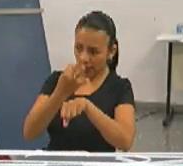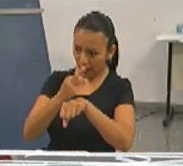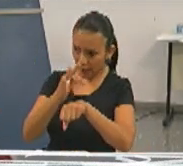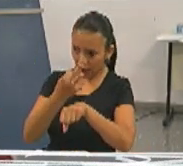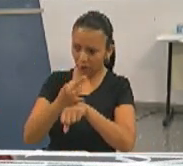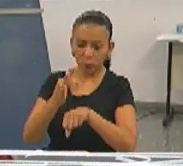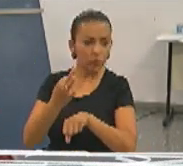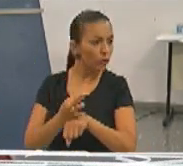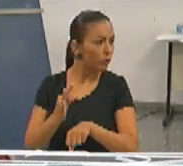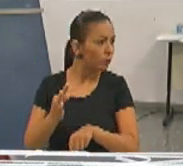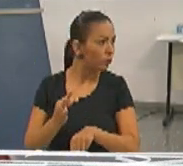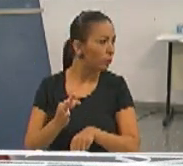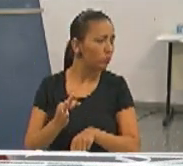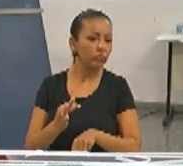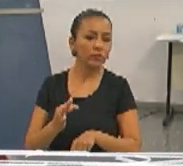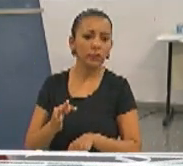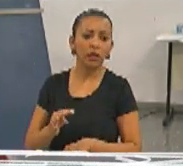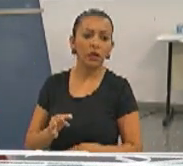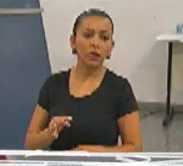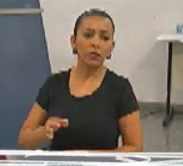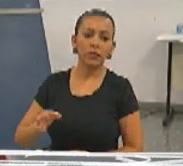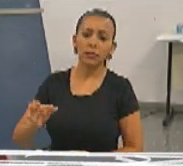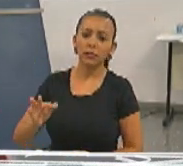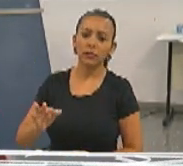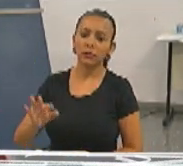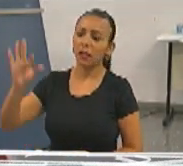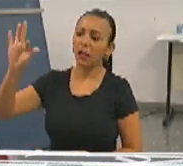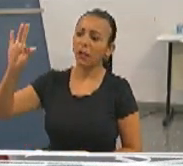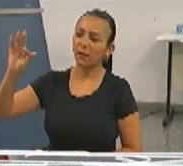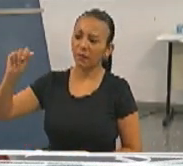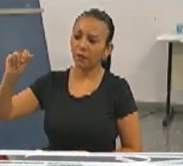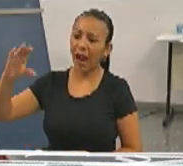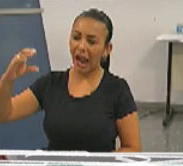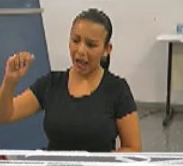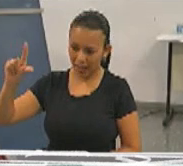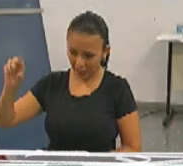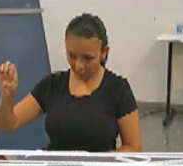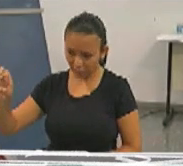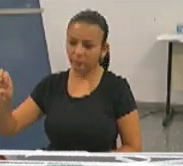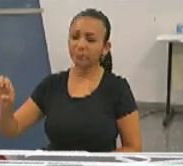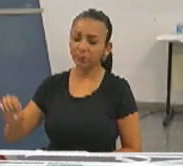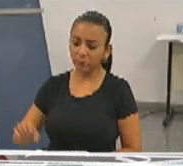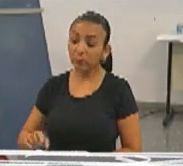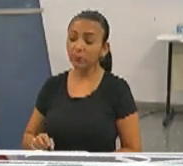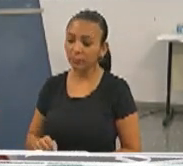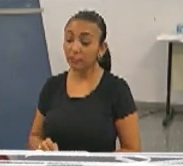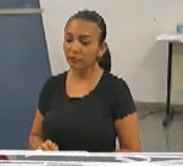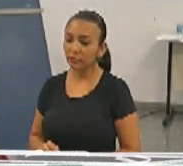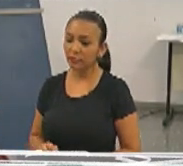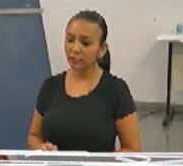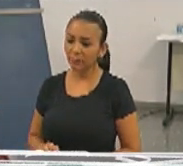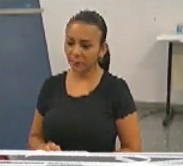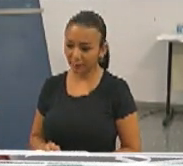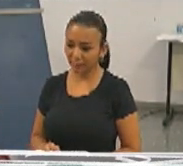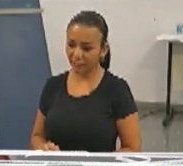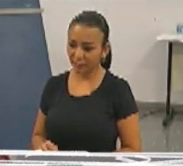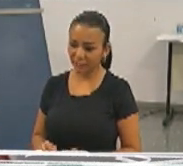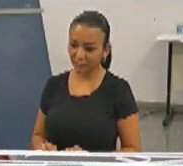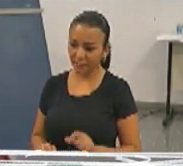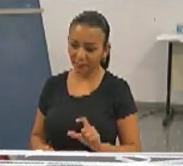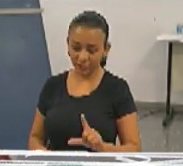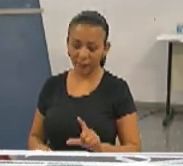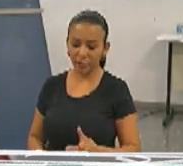Bruno Augusto, da Facale, faz uma questão, seguido pela discente